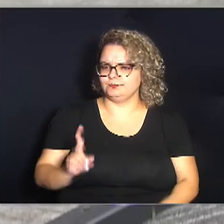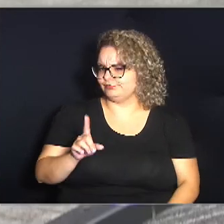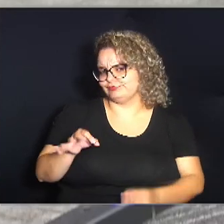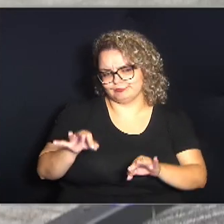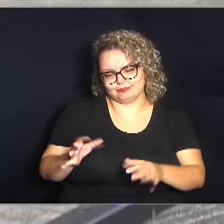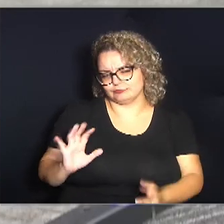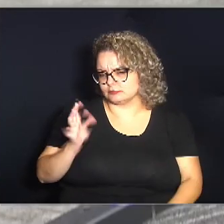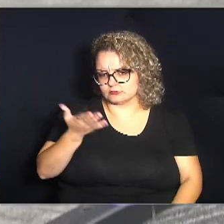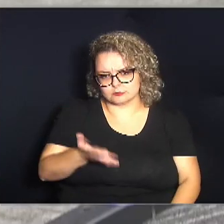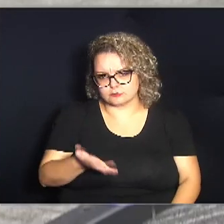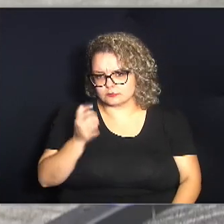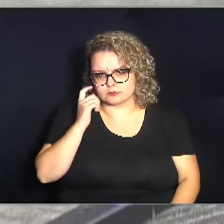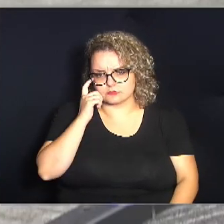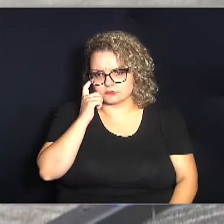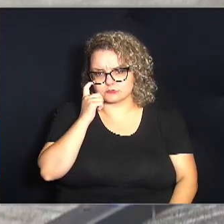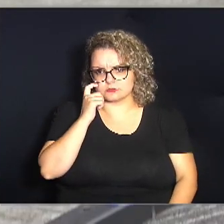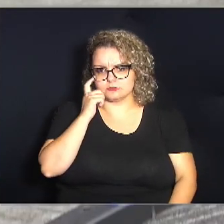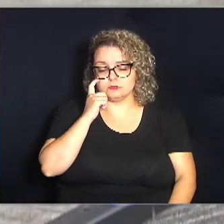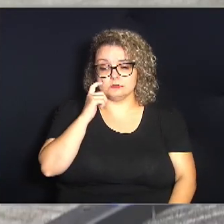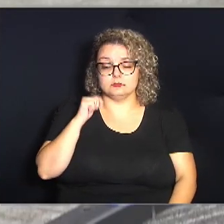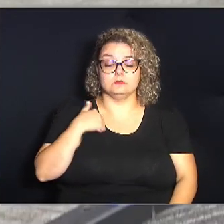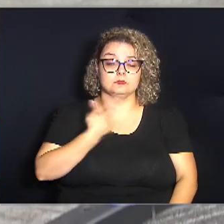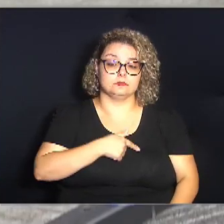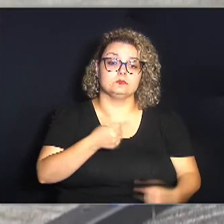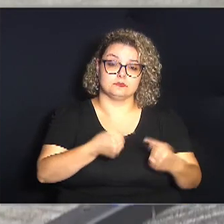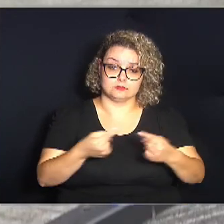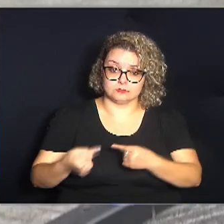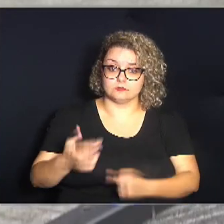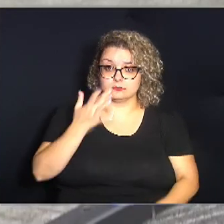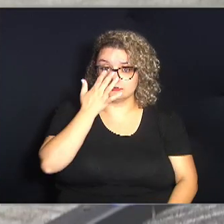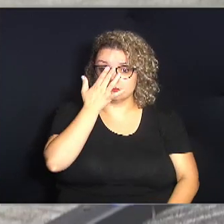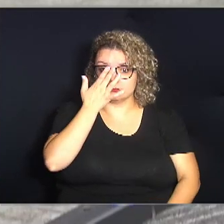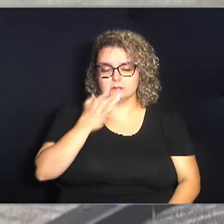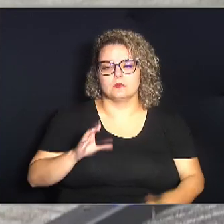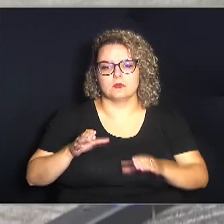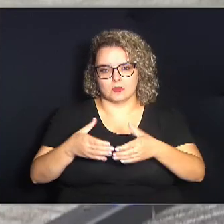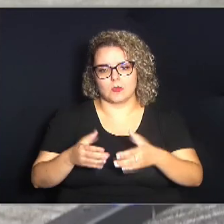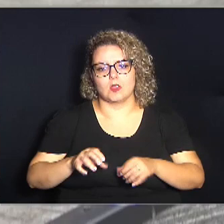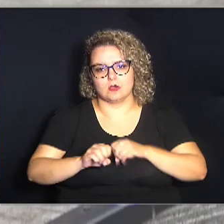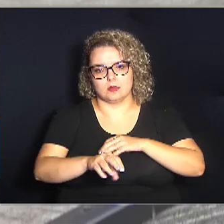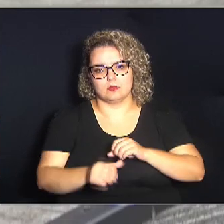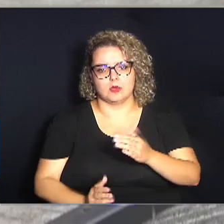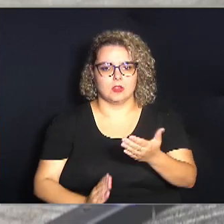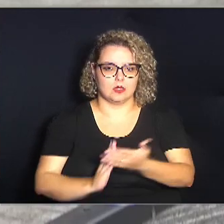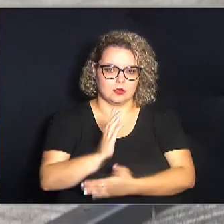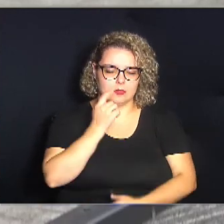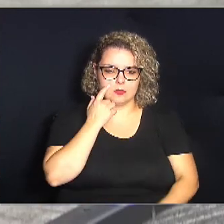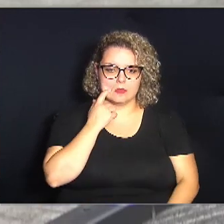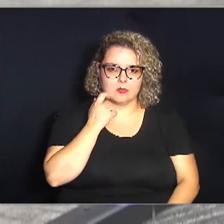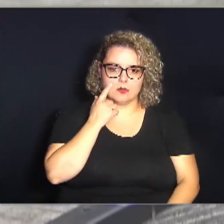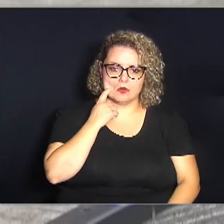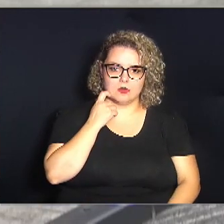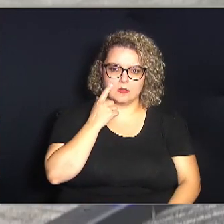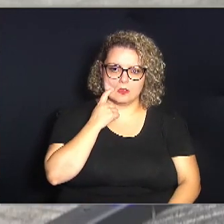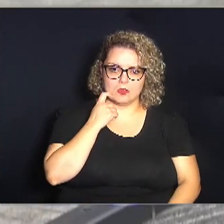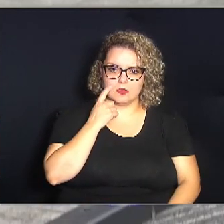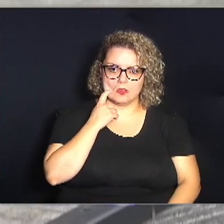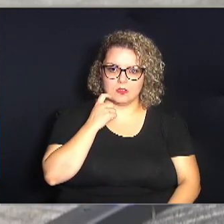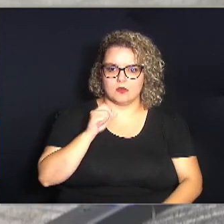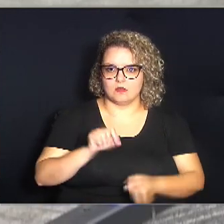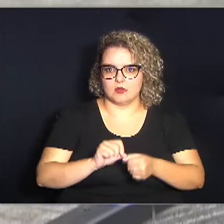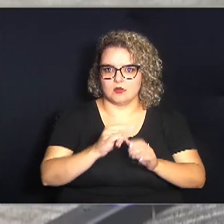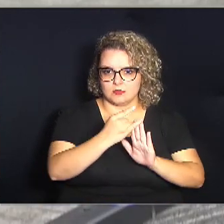o que tá acontecendo. Então, nós debatemos, a Comissão de Educação aprovou se fazer uma carta, um